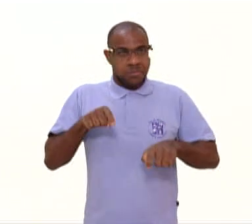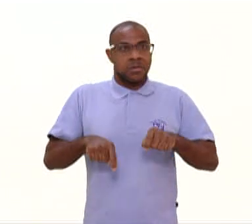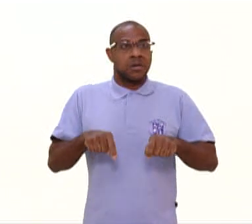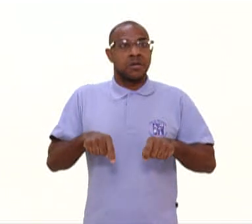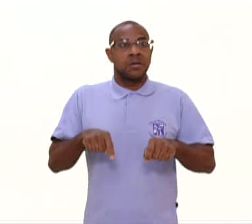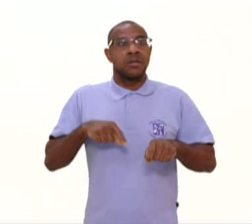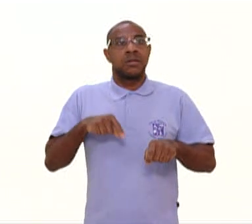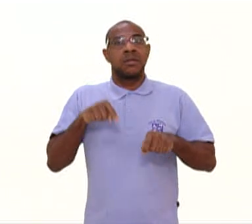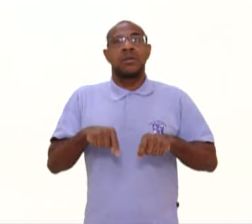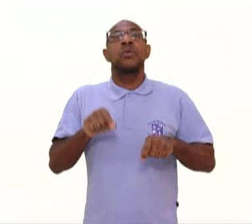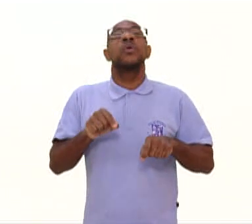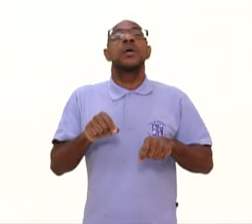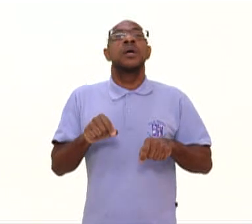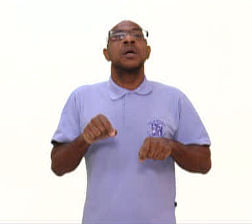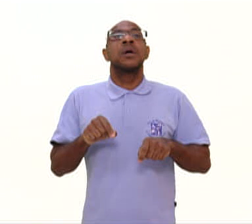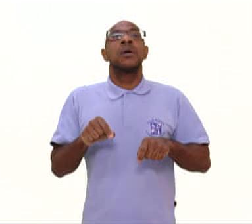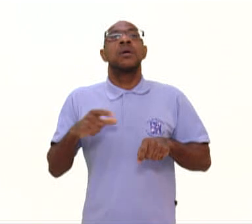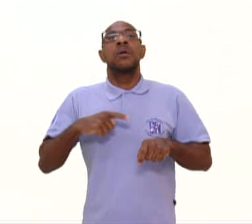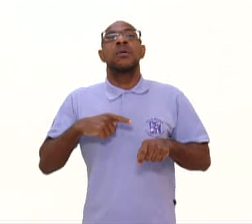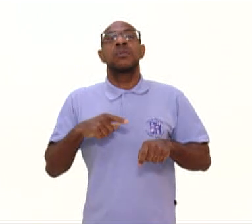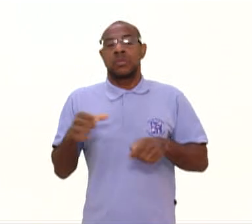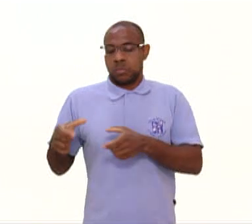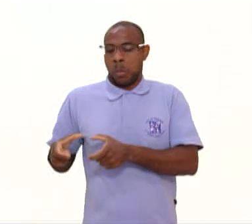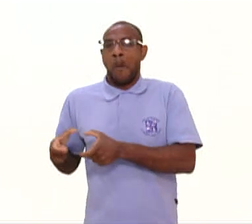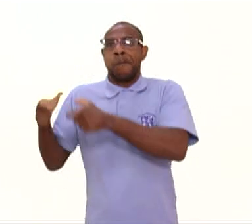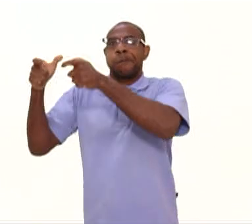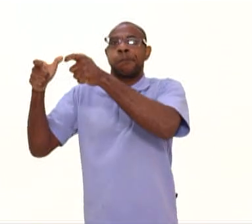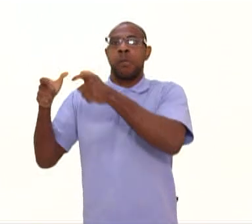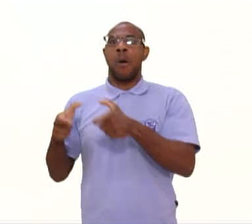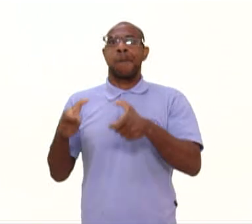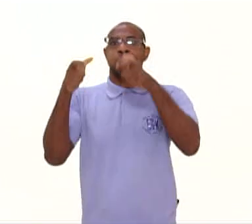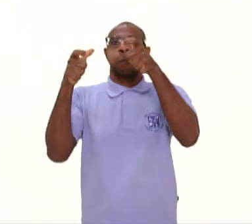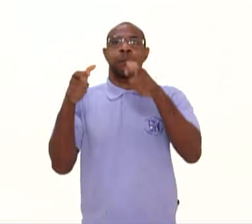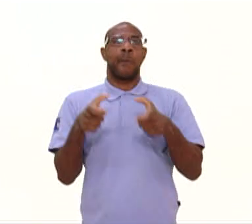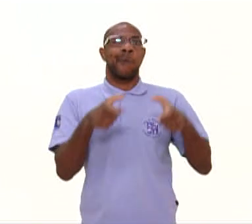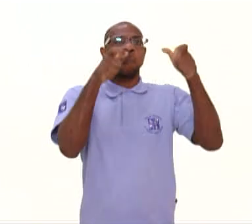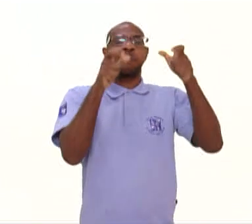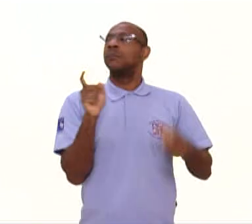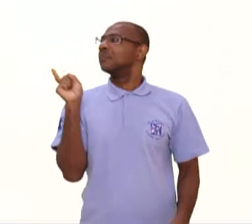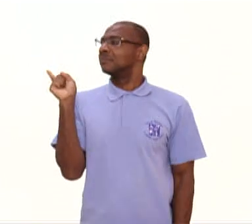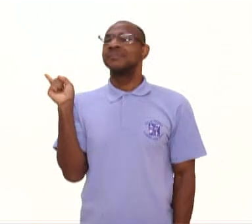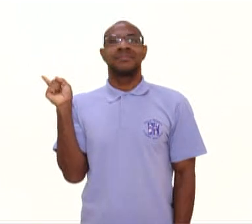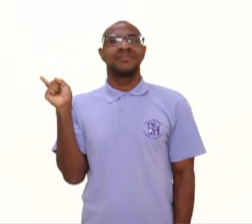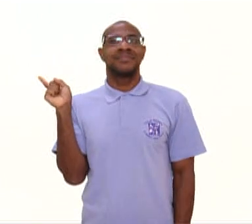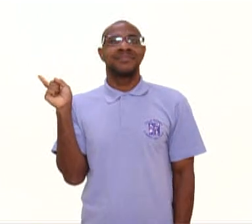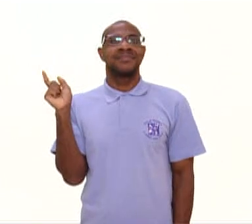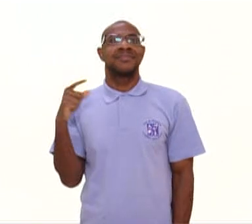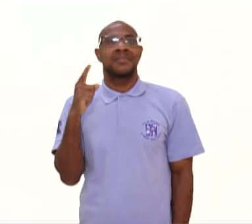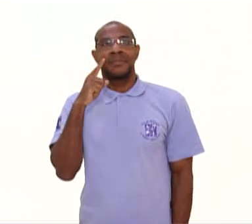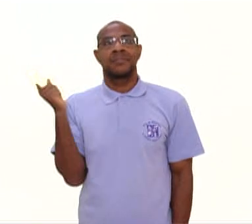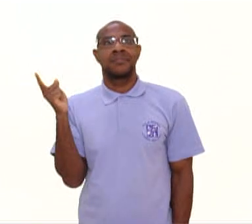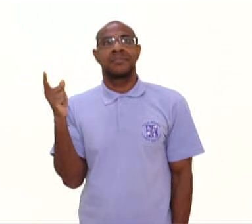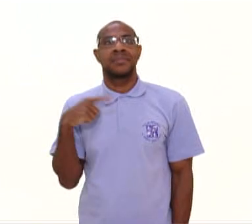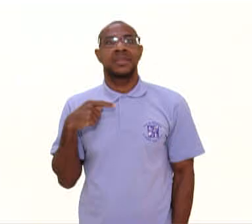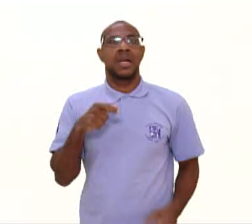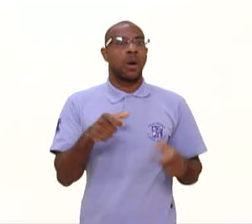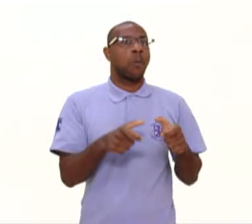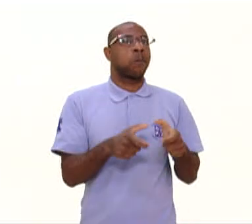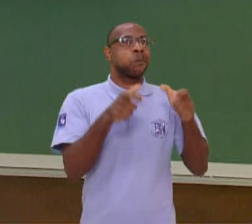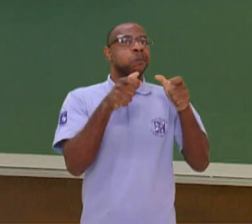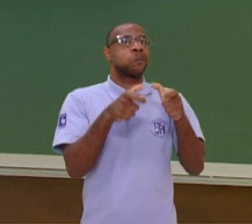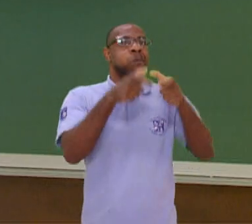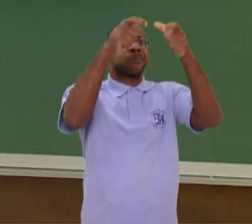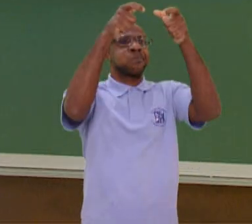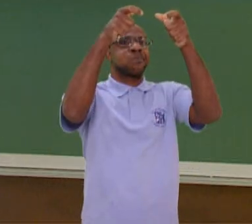vai estar direcionando, então, para um dos tubos ali, certo? Nessa caracterização, percebam que tem tubos mais